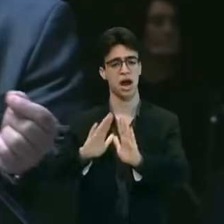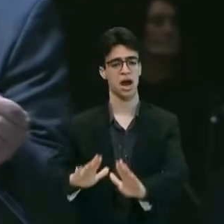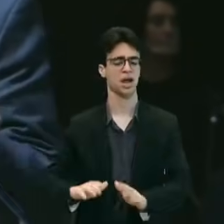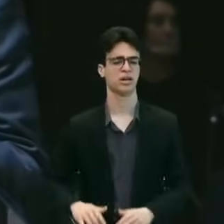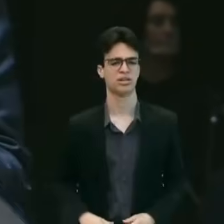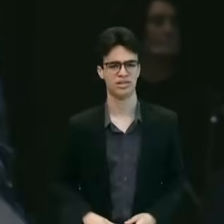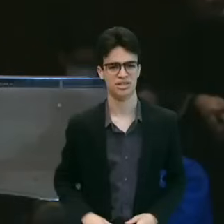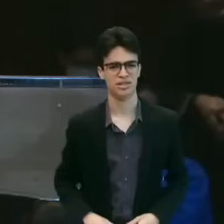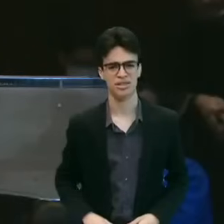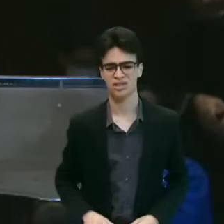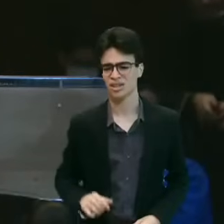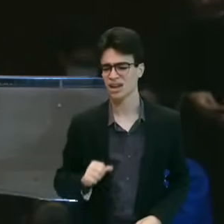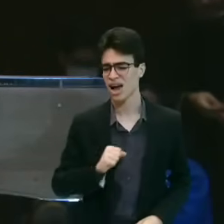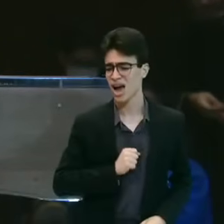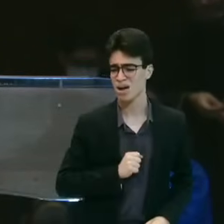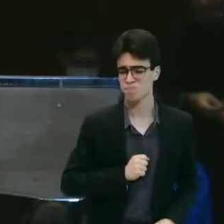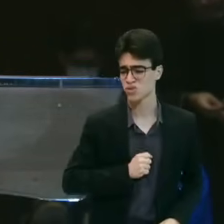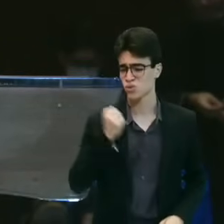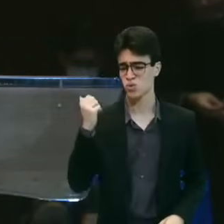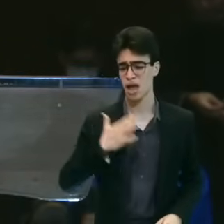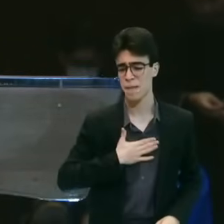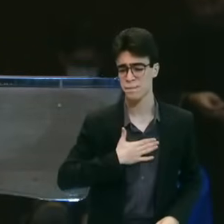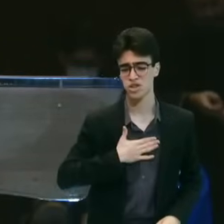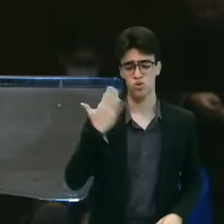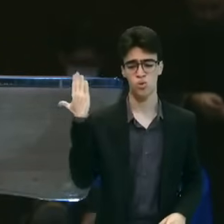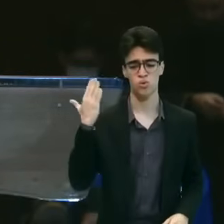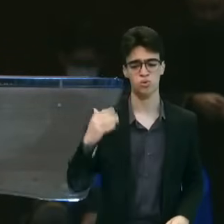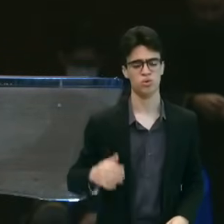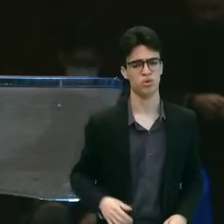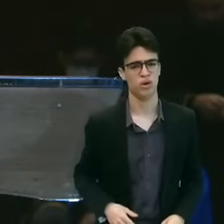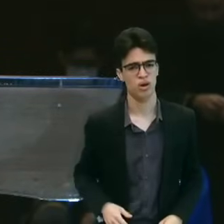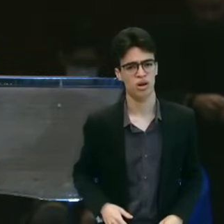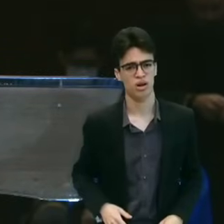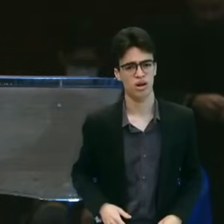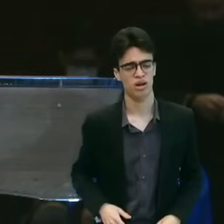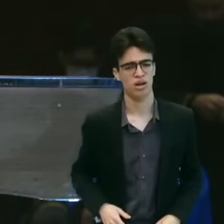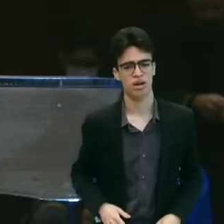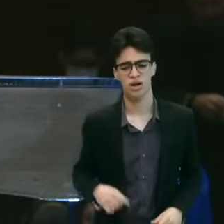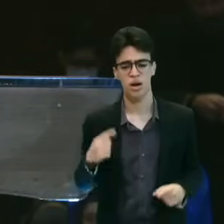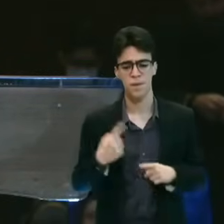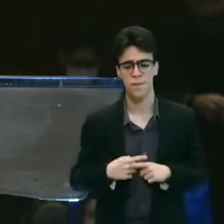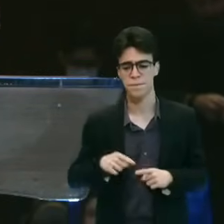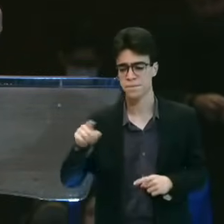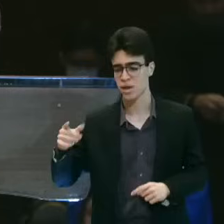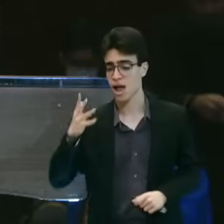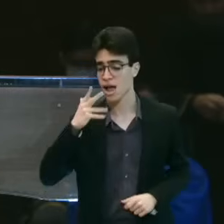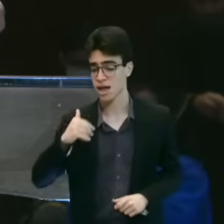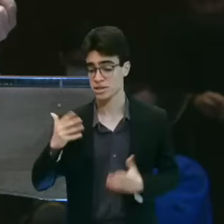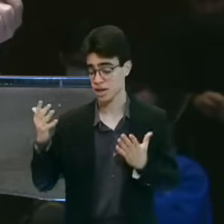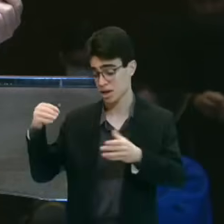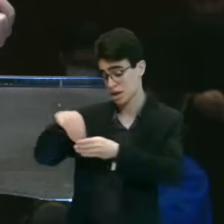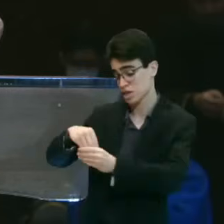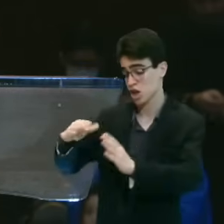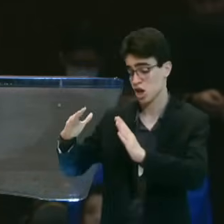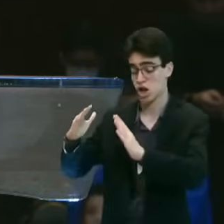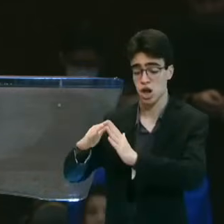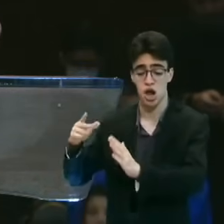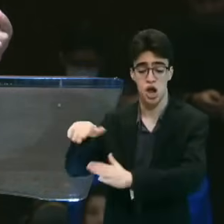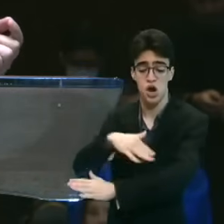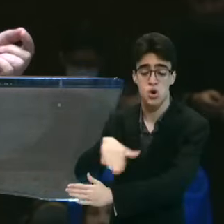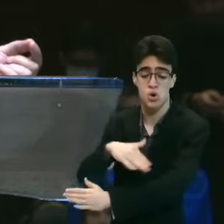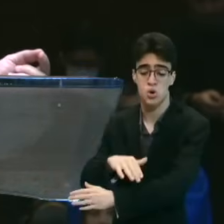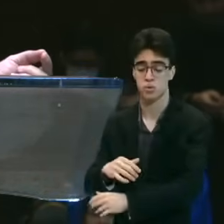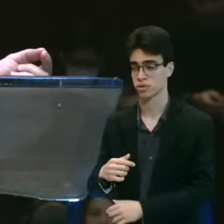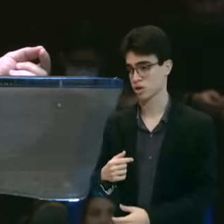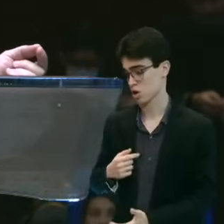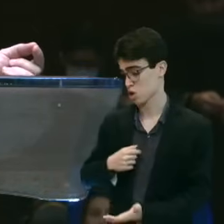Eu acho isso o maior dos absurdos de uma sociedade moderna. Não, a criança quer morar na rua, ninguém pode obrigá-la a ir